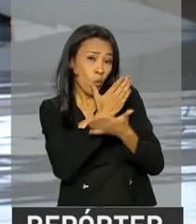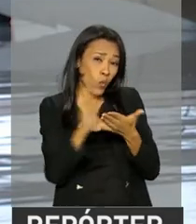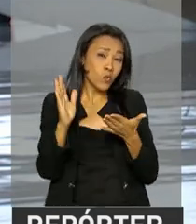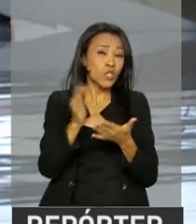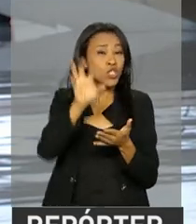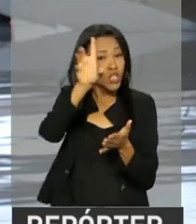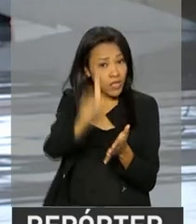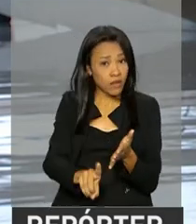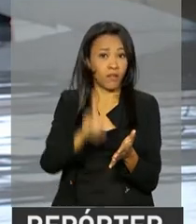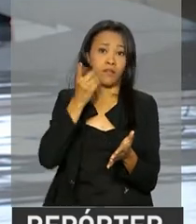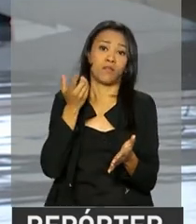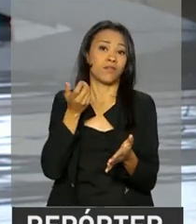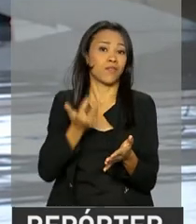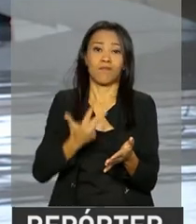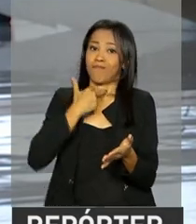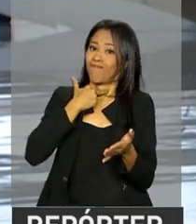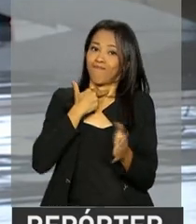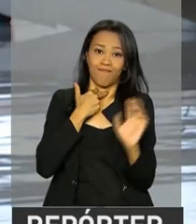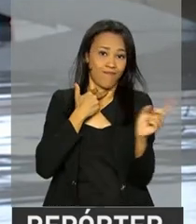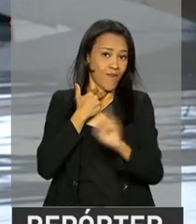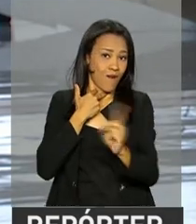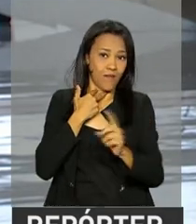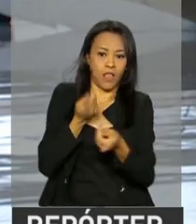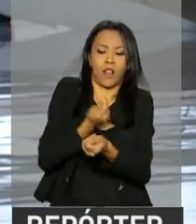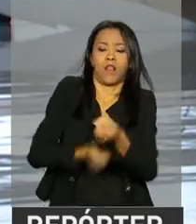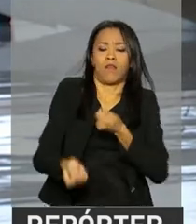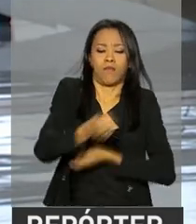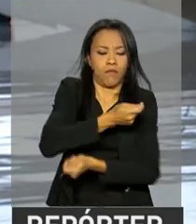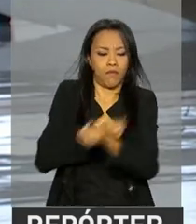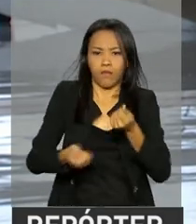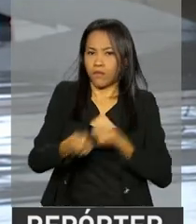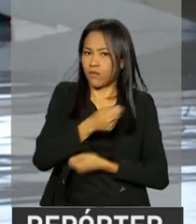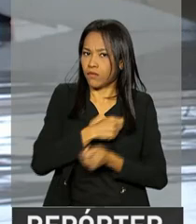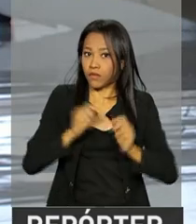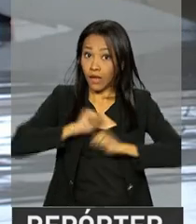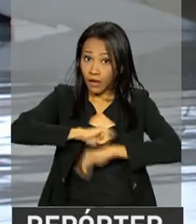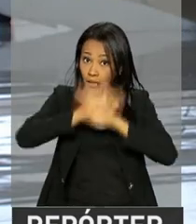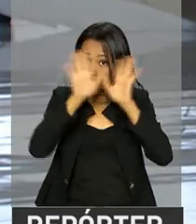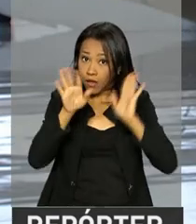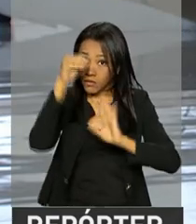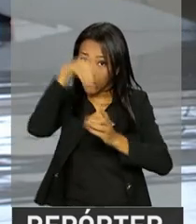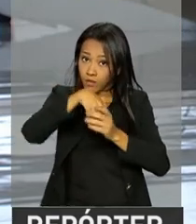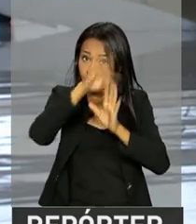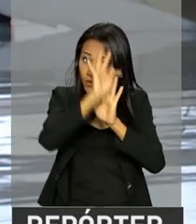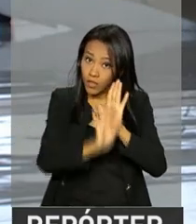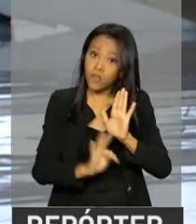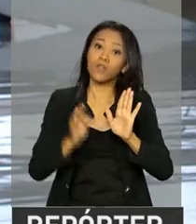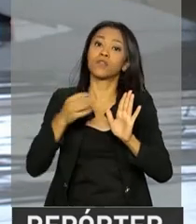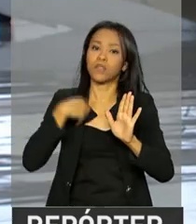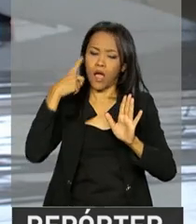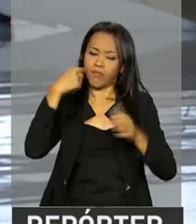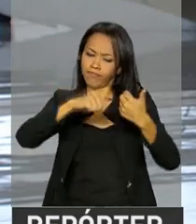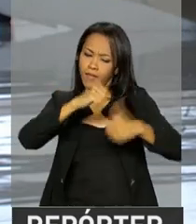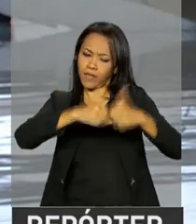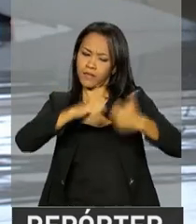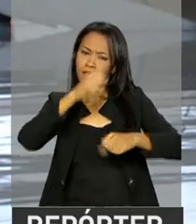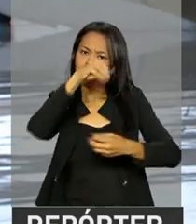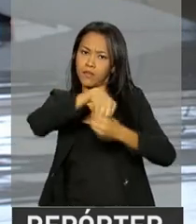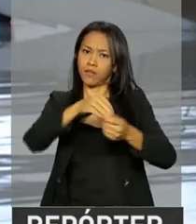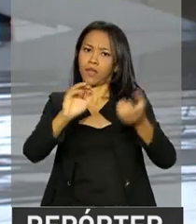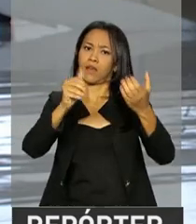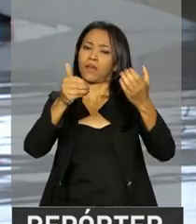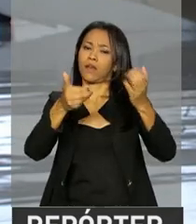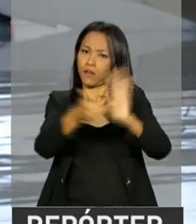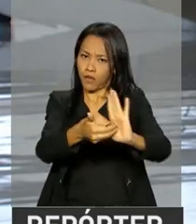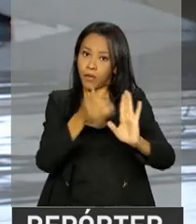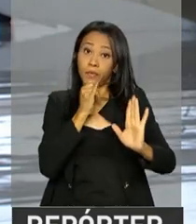direitos eles não podem ser negociados isso tá bem claro no texto que tá sendo analisado lá na Câmara dos Deputados Como por